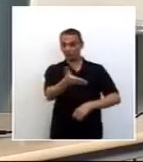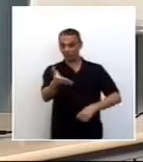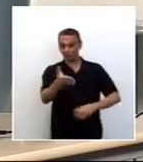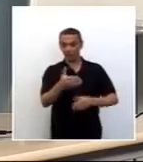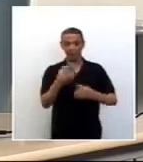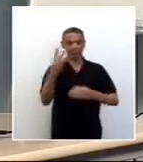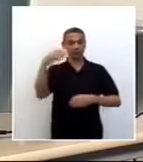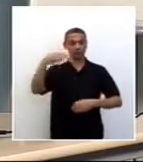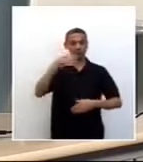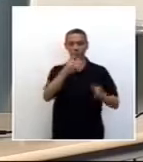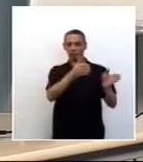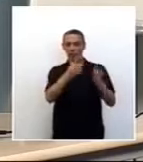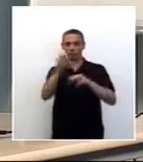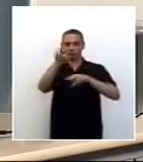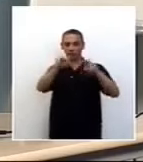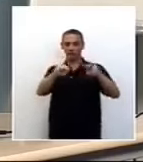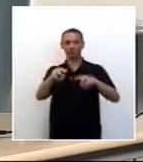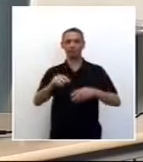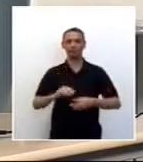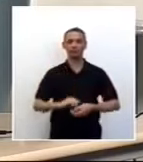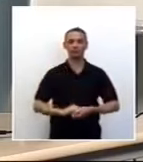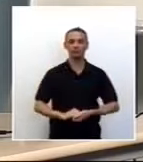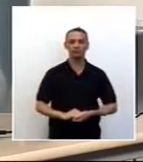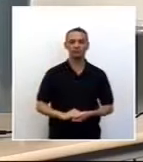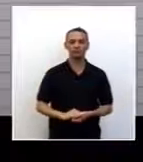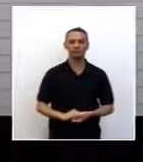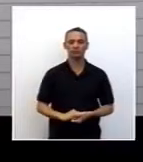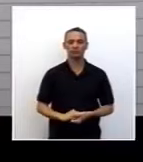você tá Daqui 30 minutos nós voltamos